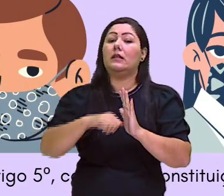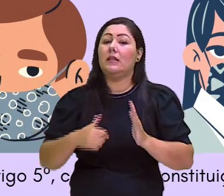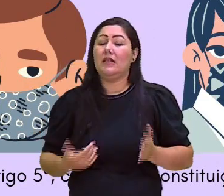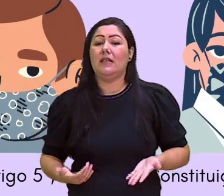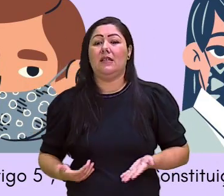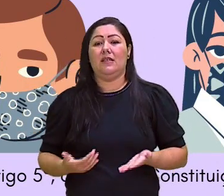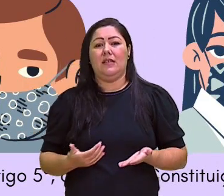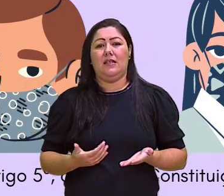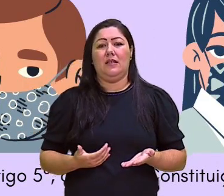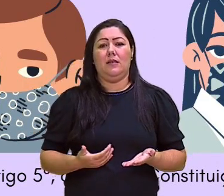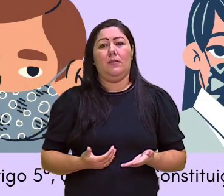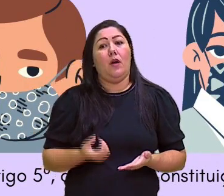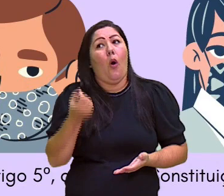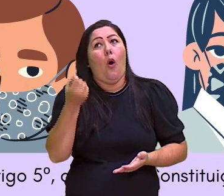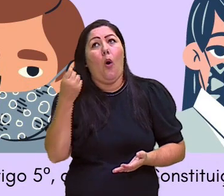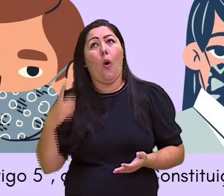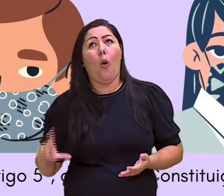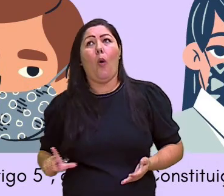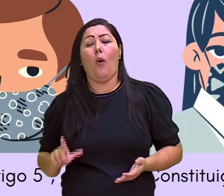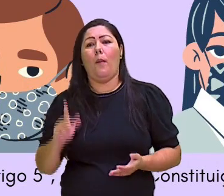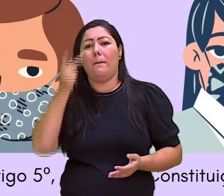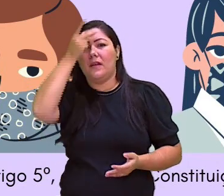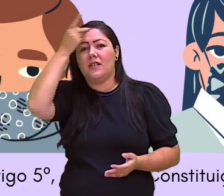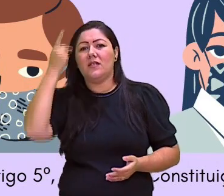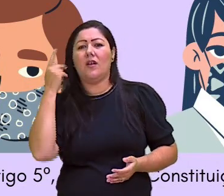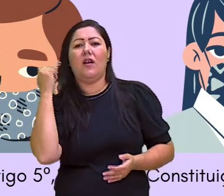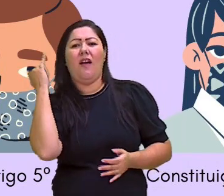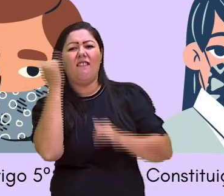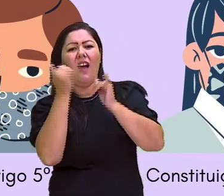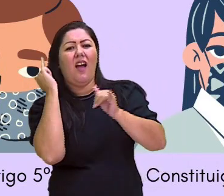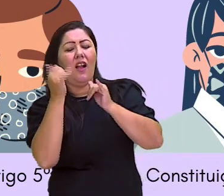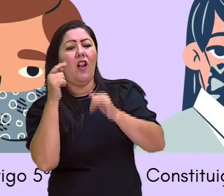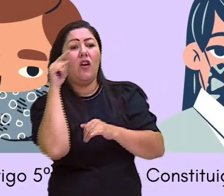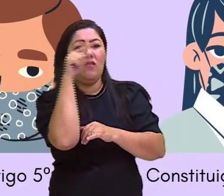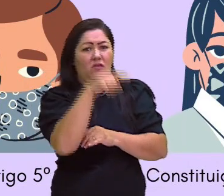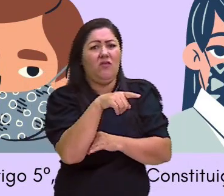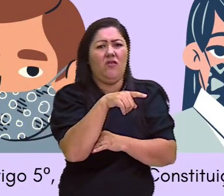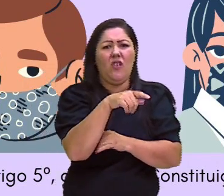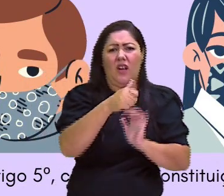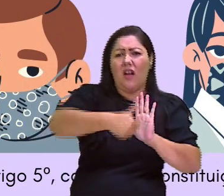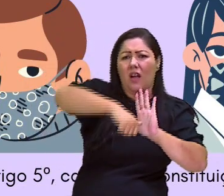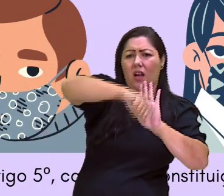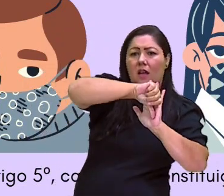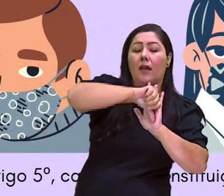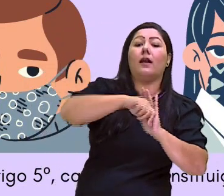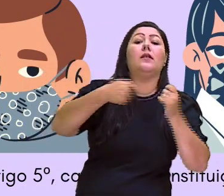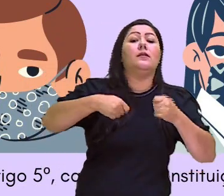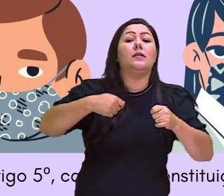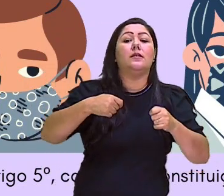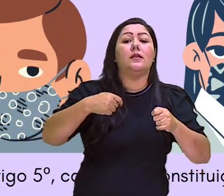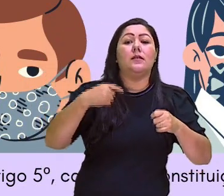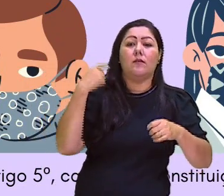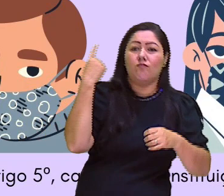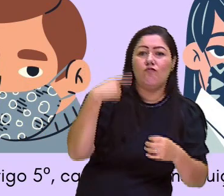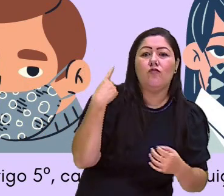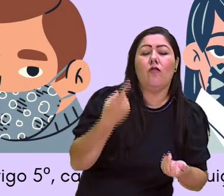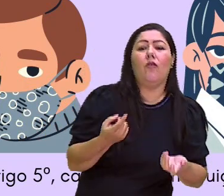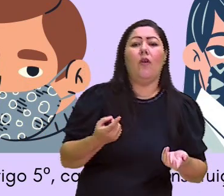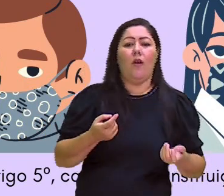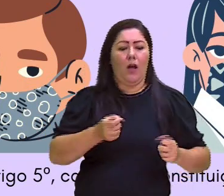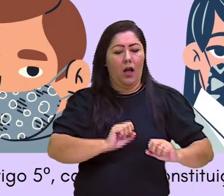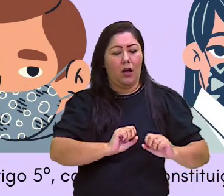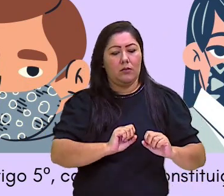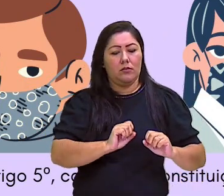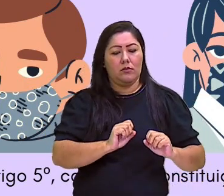que supostamente você cometeu, precisa de um advogado de defesa, precisa de uma justiça